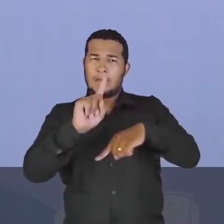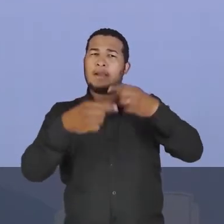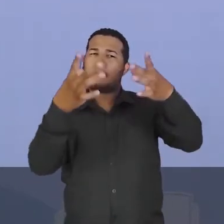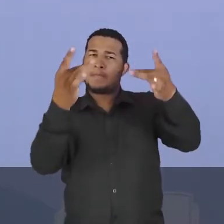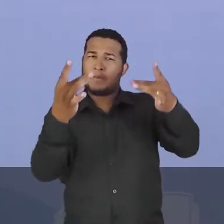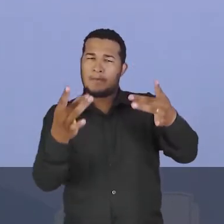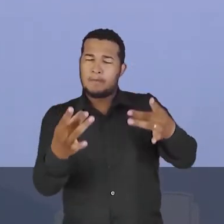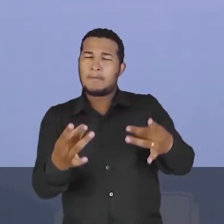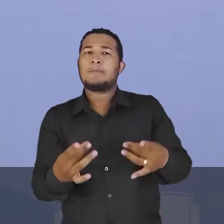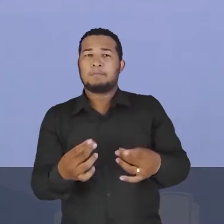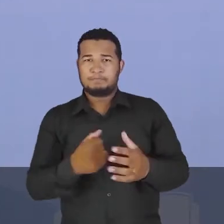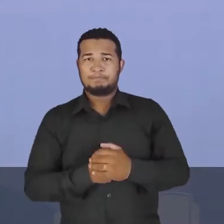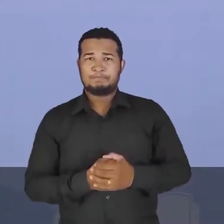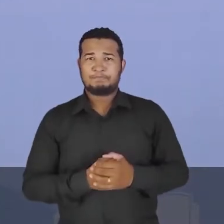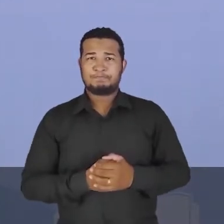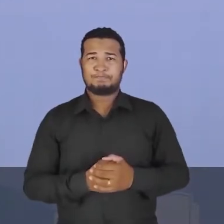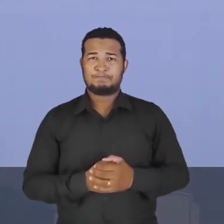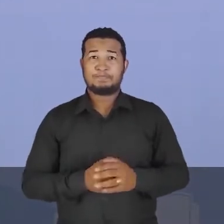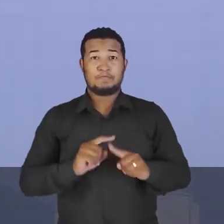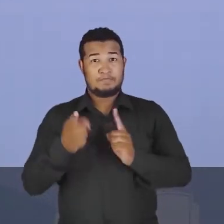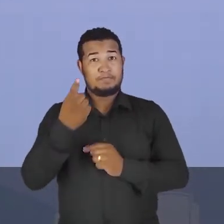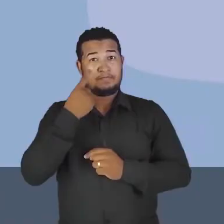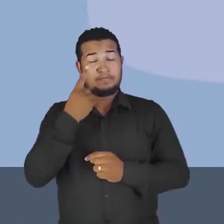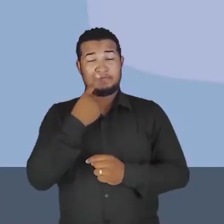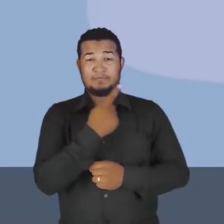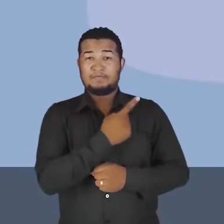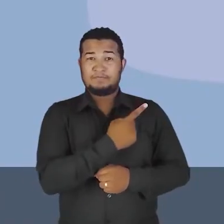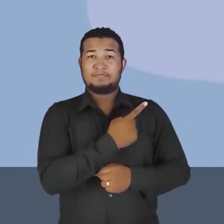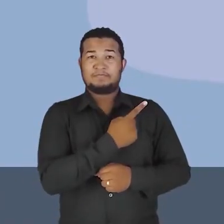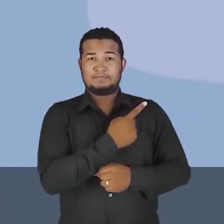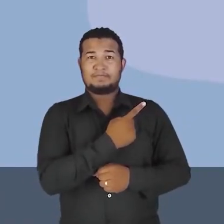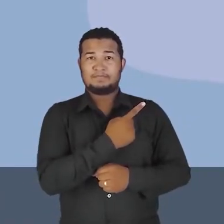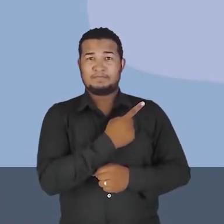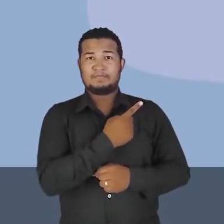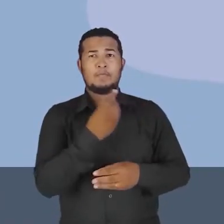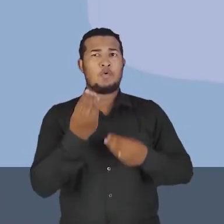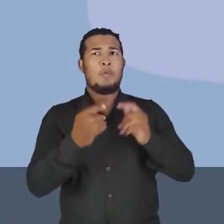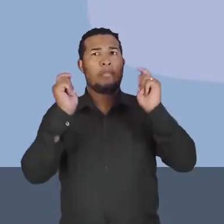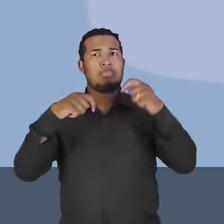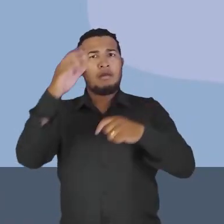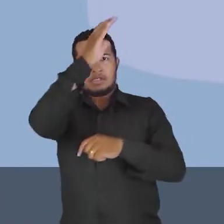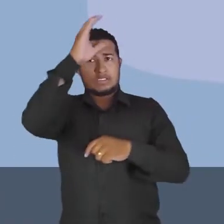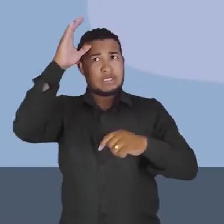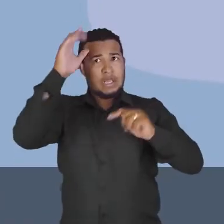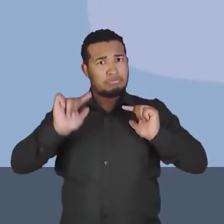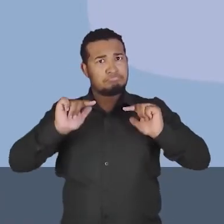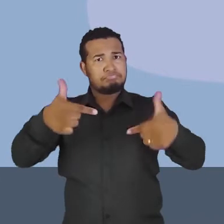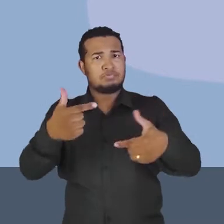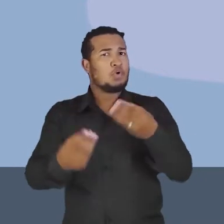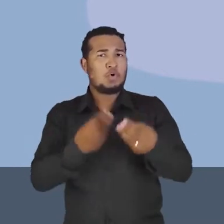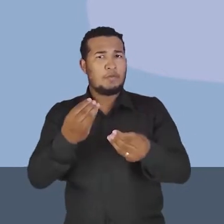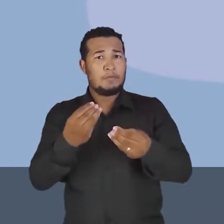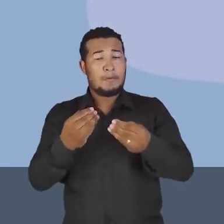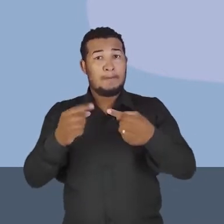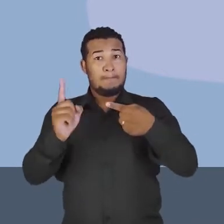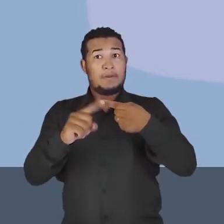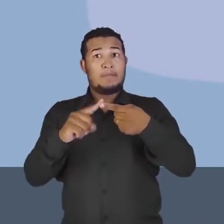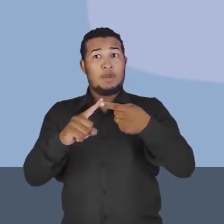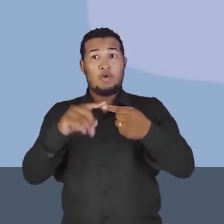também, nós vamos ver isso juntos. Mas olha só, olha no slide lá como nós exercemos cidadania. Primeiro,